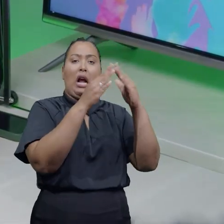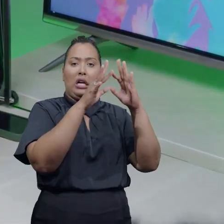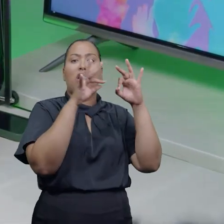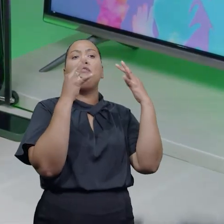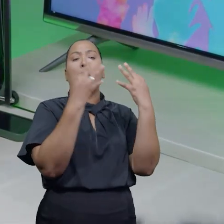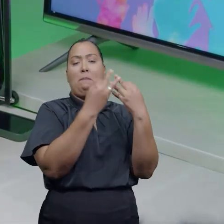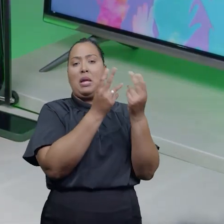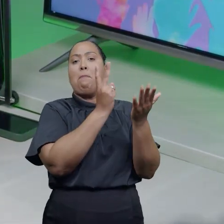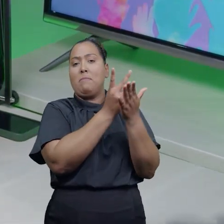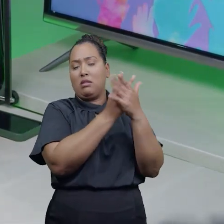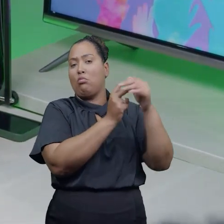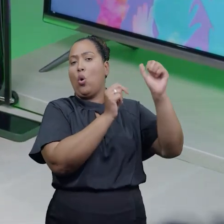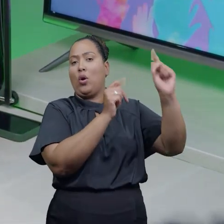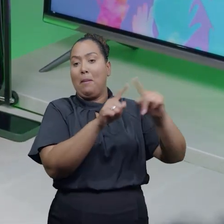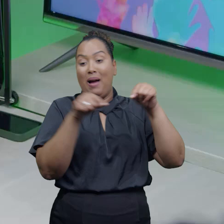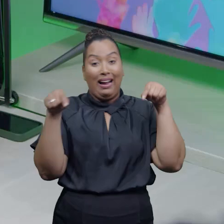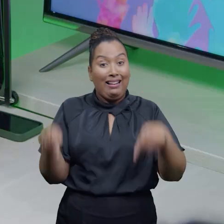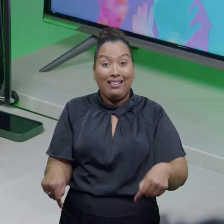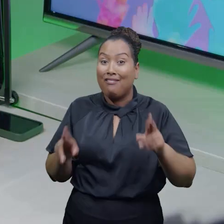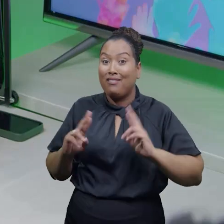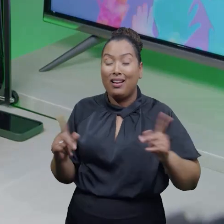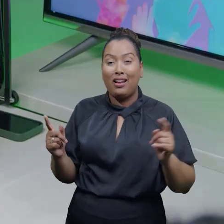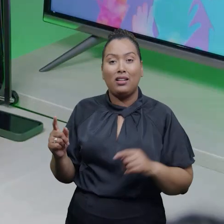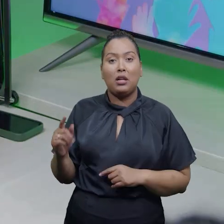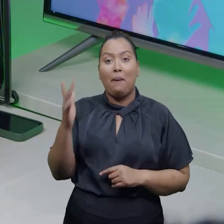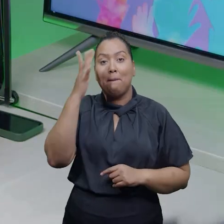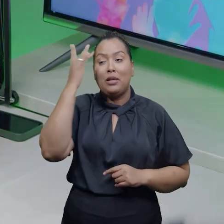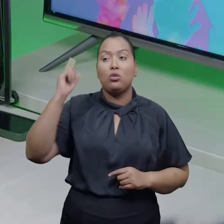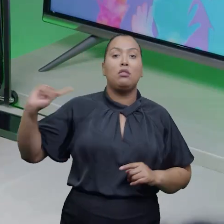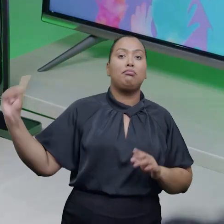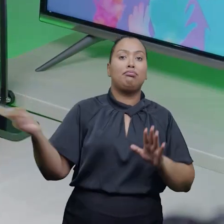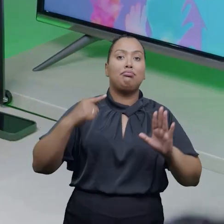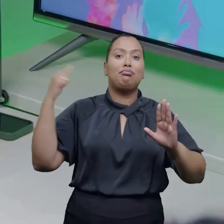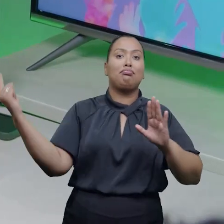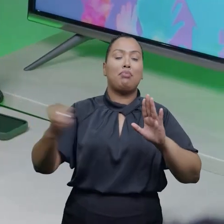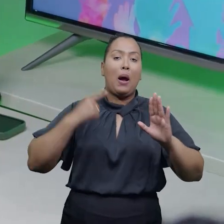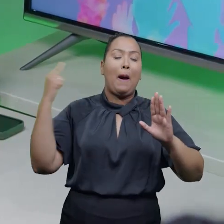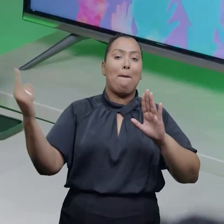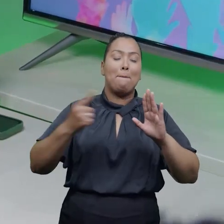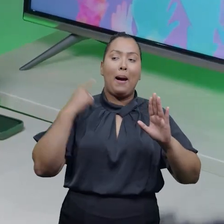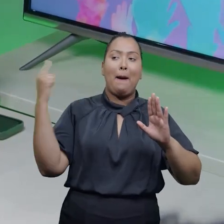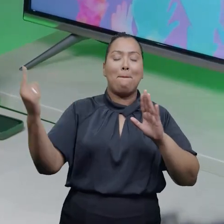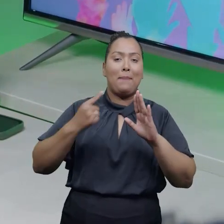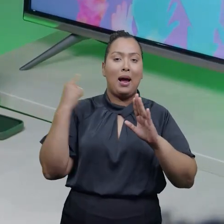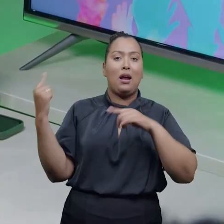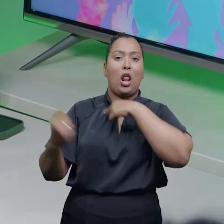familiares usassem, né, o banheiro. E a gente ficou, nossa, mas quantas pessoas passam por aqui por dia? Eles,